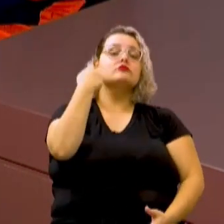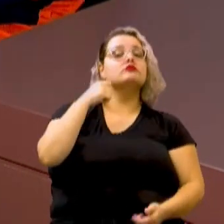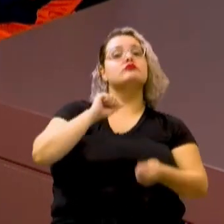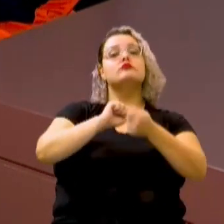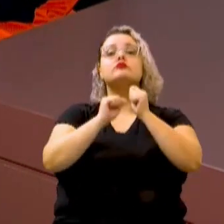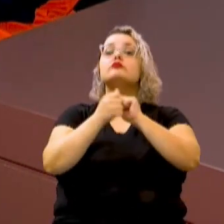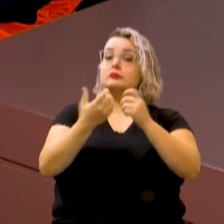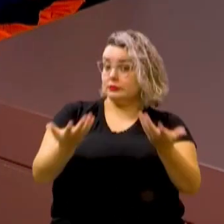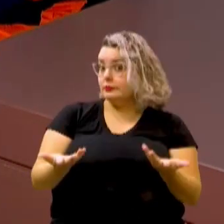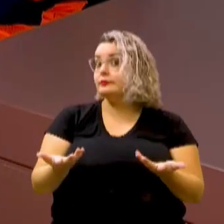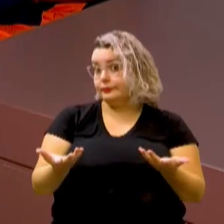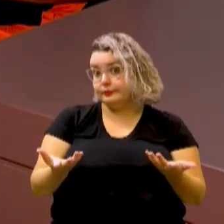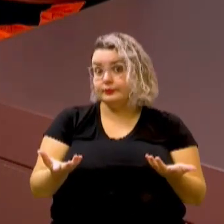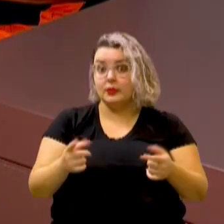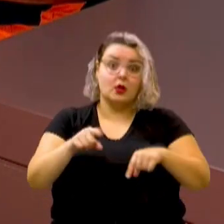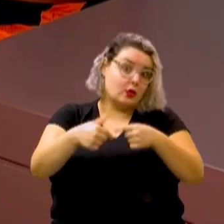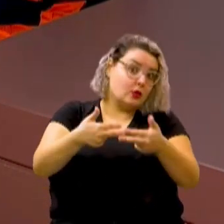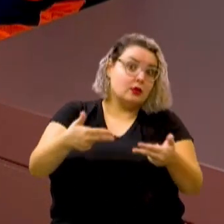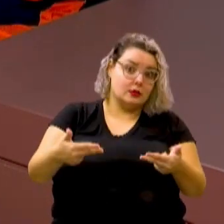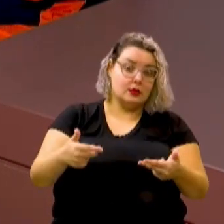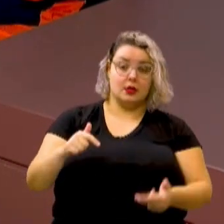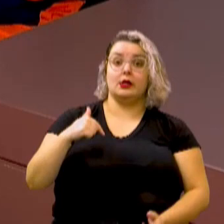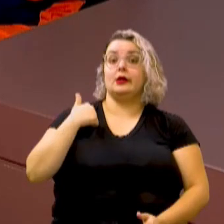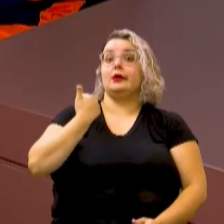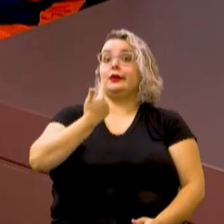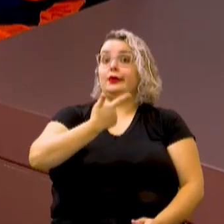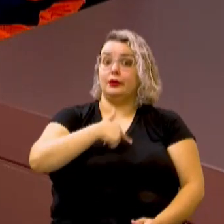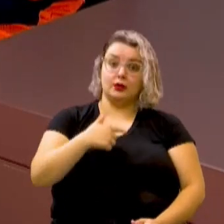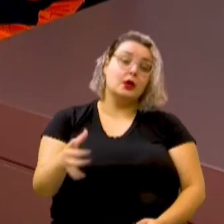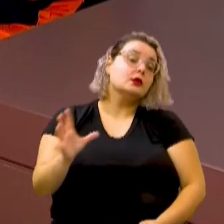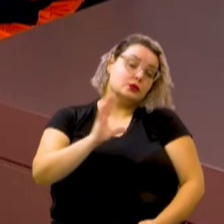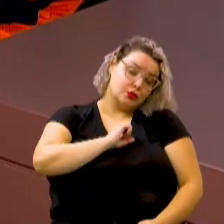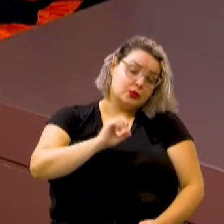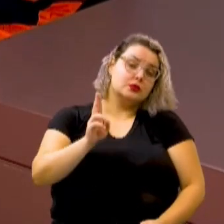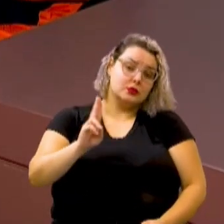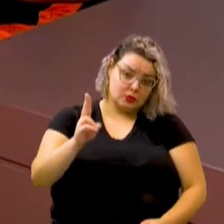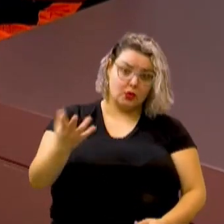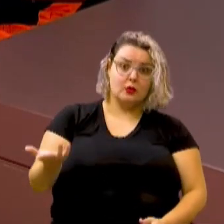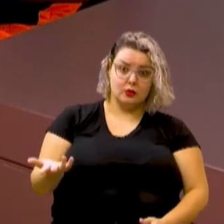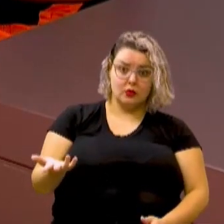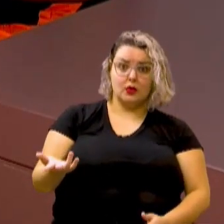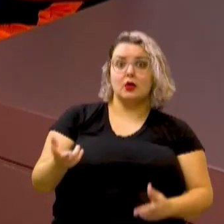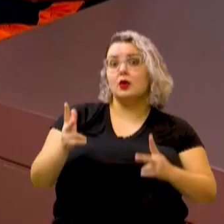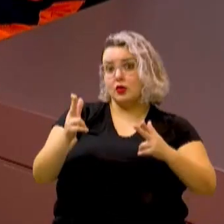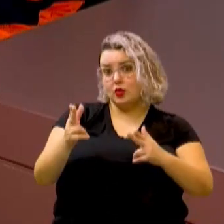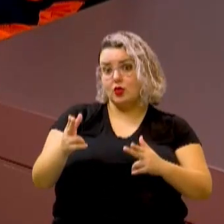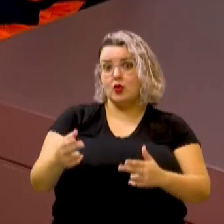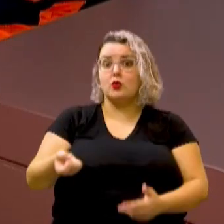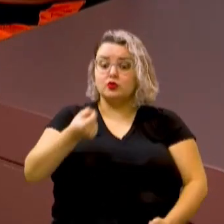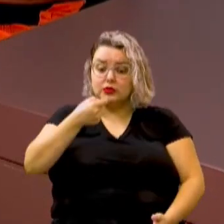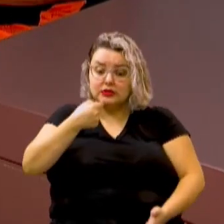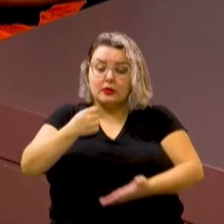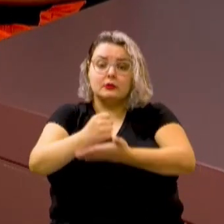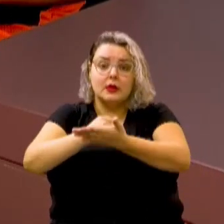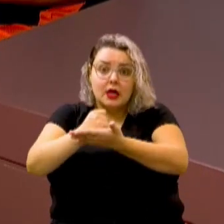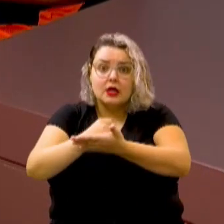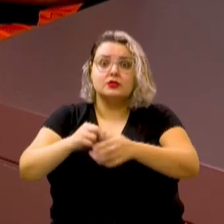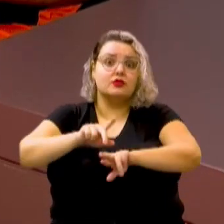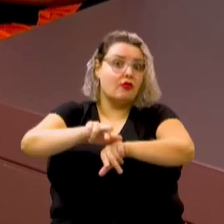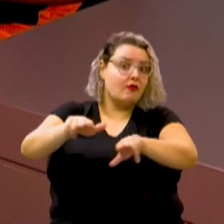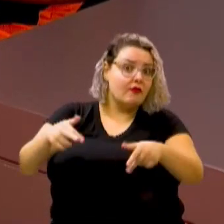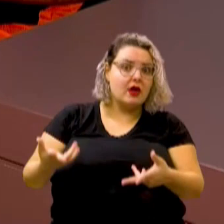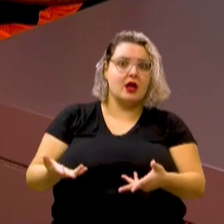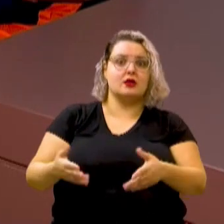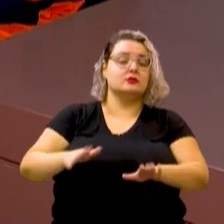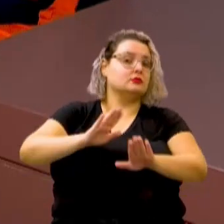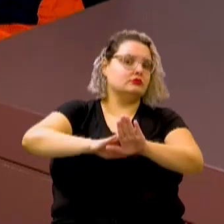mais adequada e etc. E que a gente gosta de usar, né? Assim, a mesma coisa dos fármacos. Agora existem